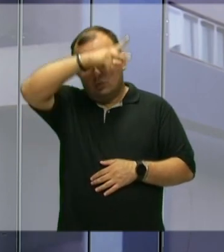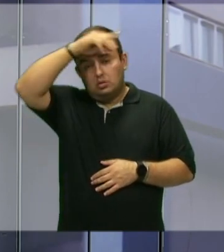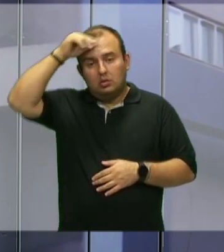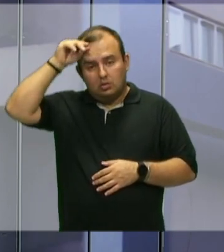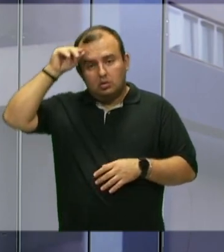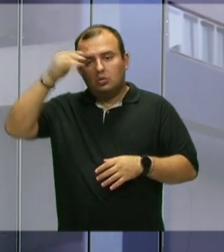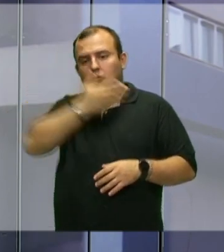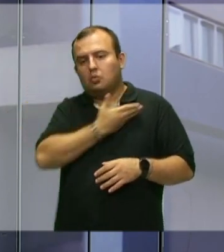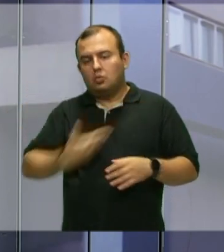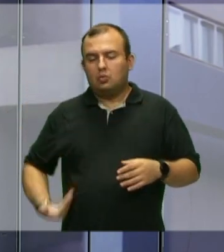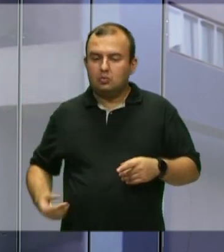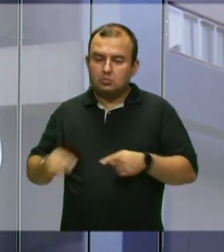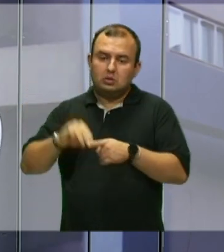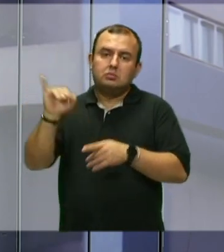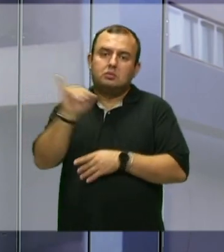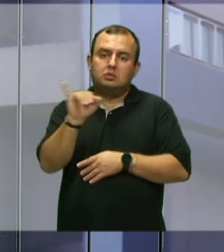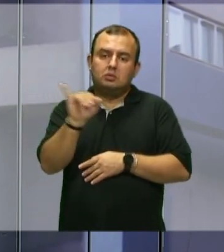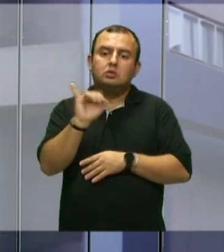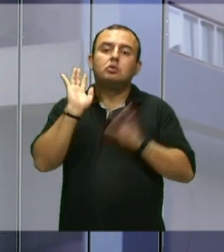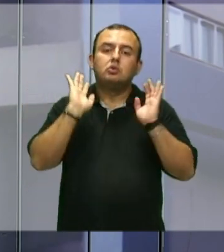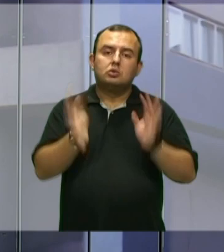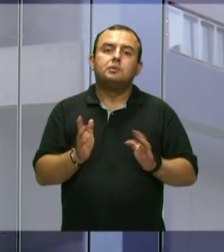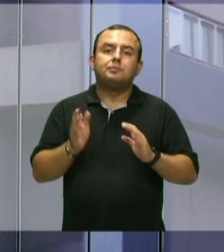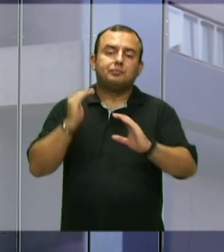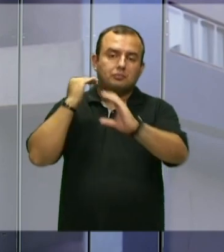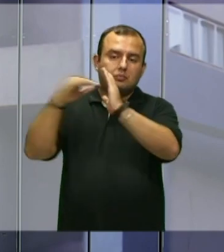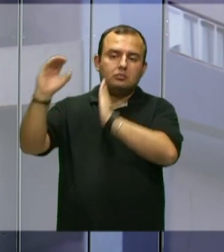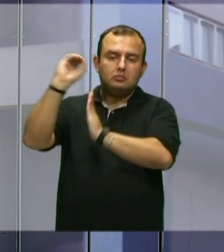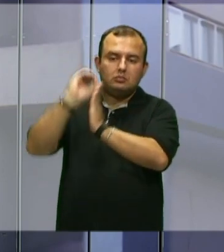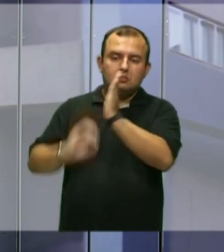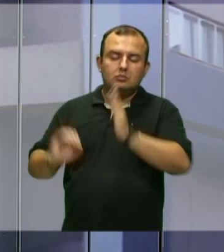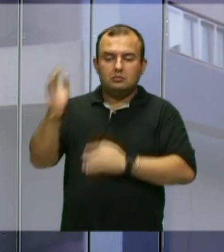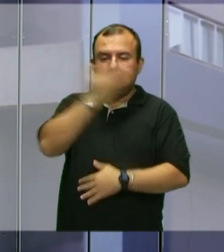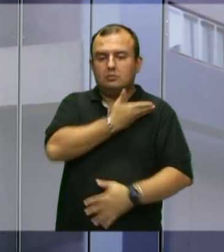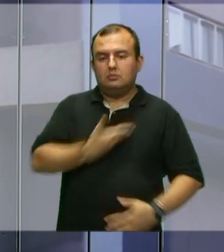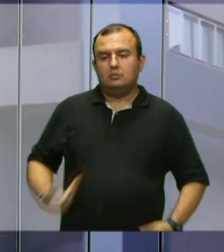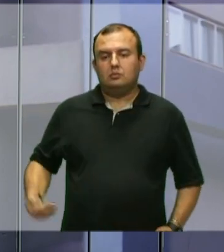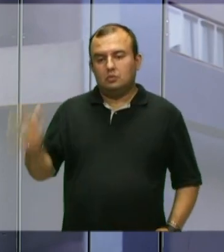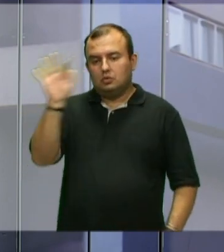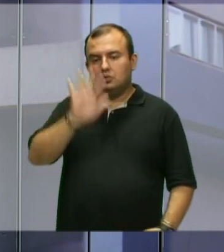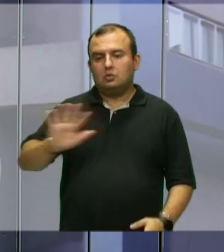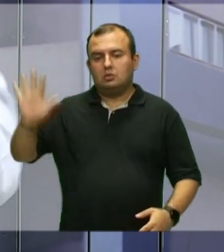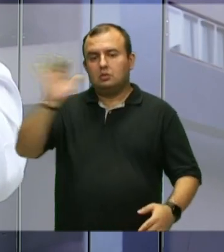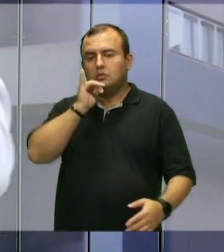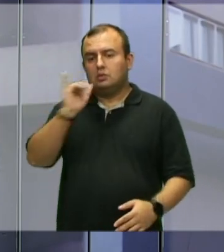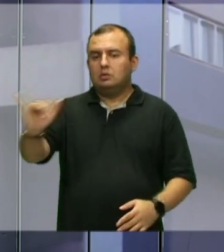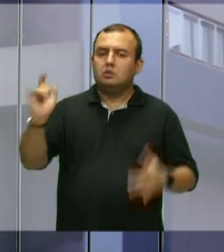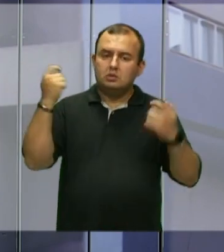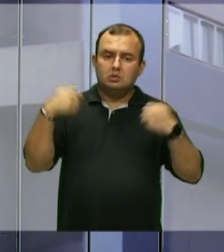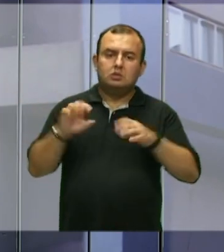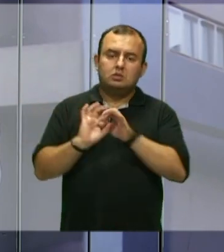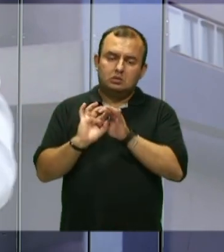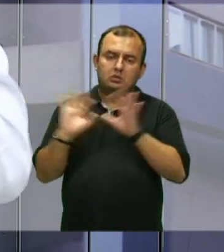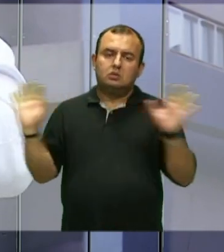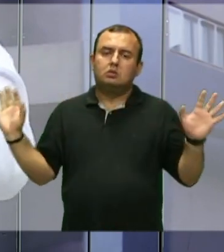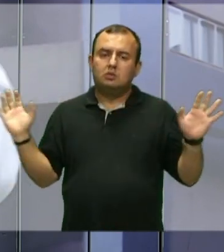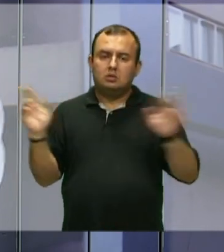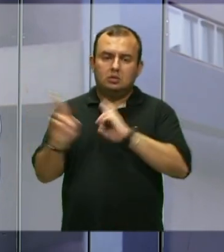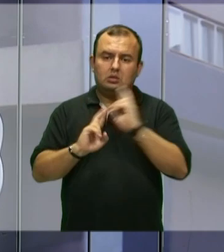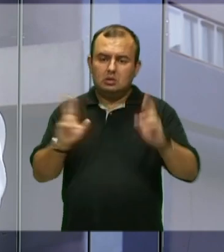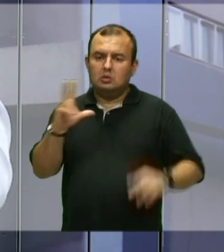o governo do município de Itajaí já mandou um ofício ao governo federal dizendo para ele que podia ficar à vontade com